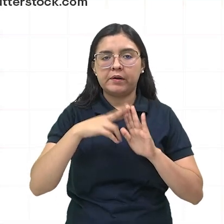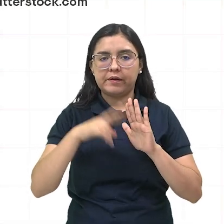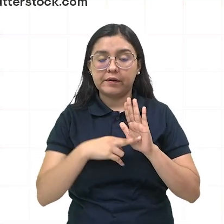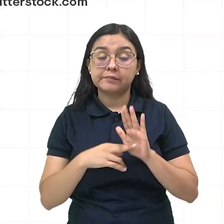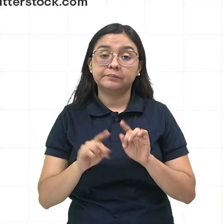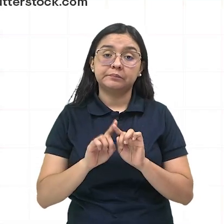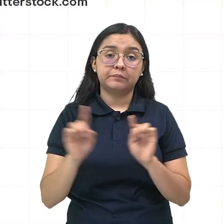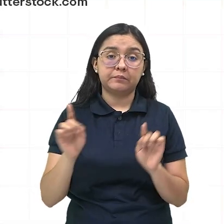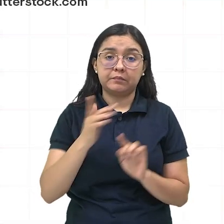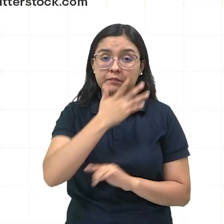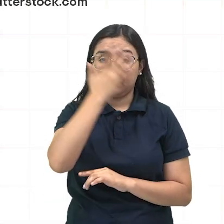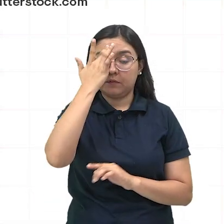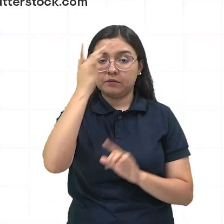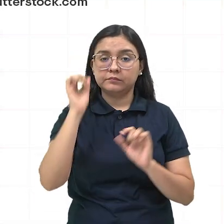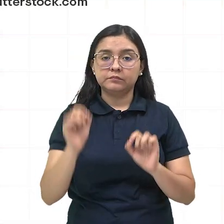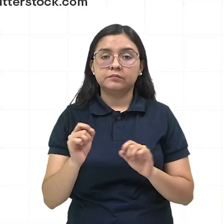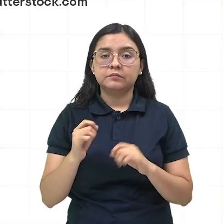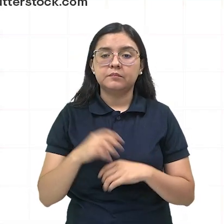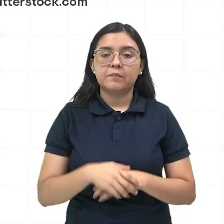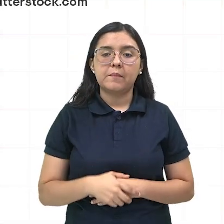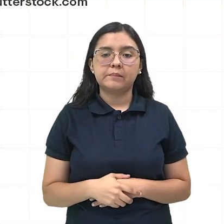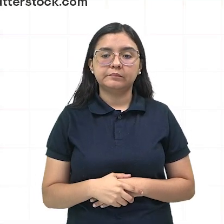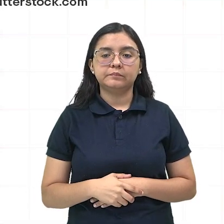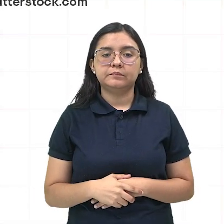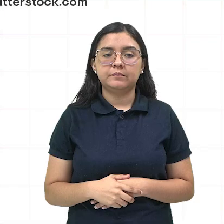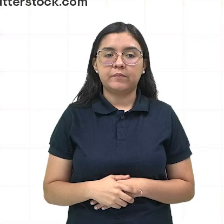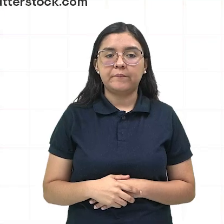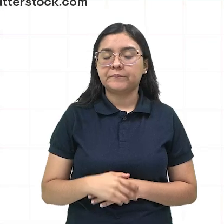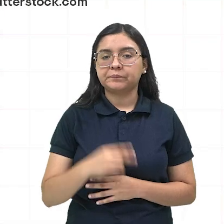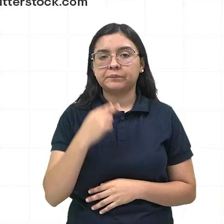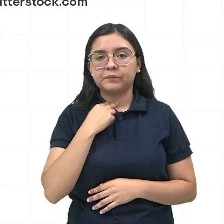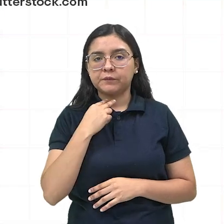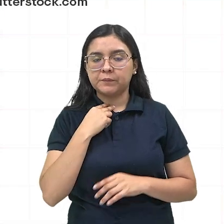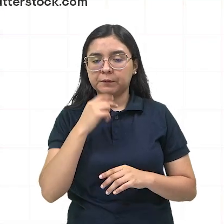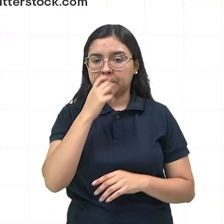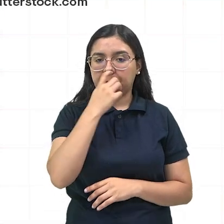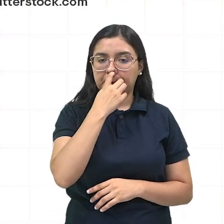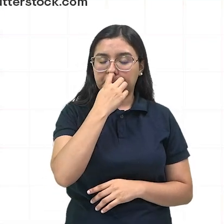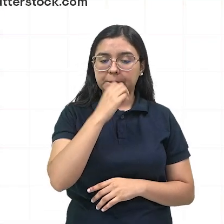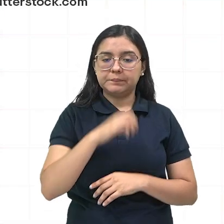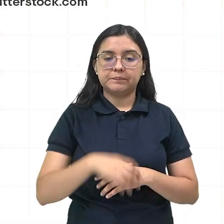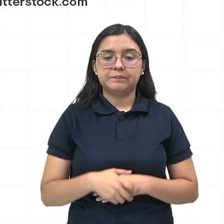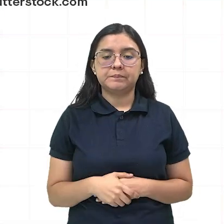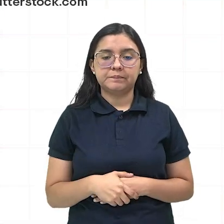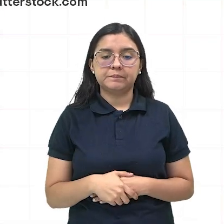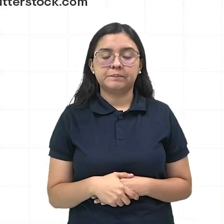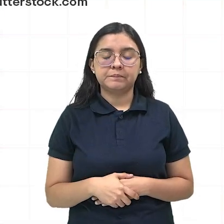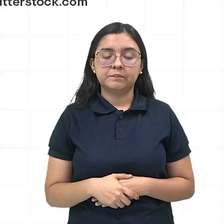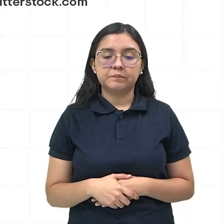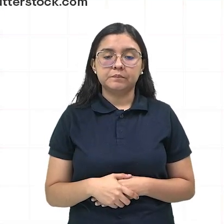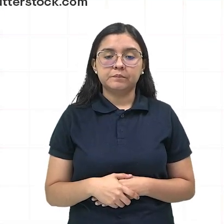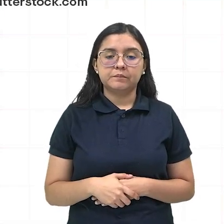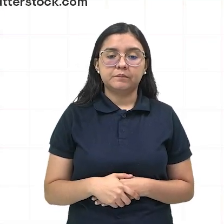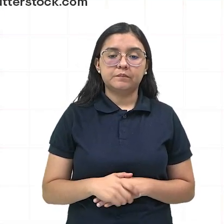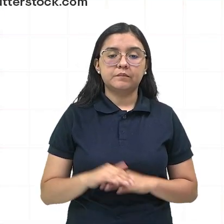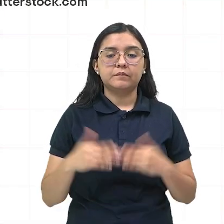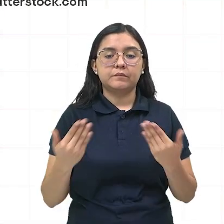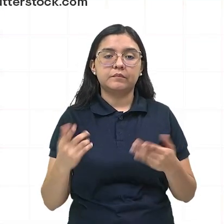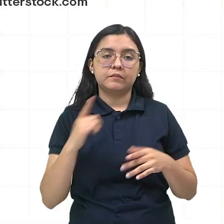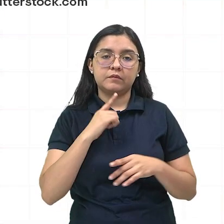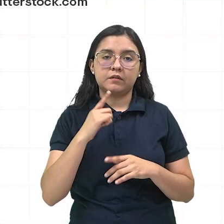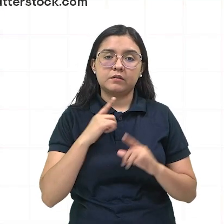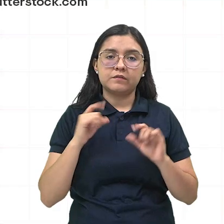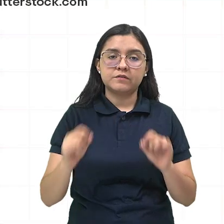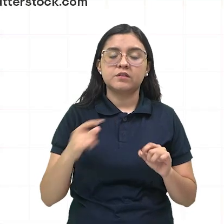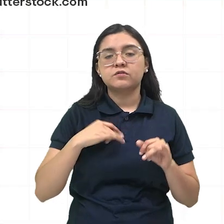tem gente que simplesmente não pode fazer esse tipo de autorização. A pessoa simplesmente tem que ir. Às vezes está sendo perseguida